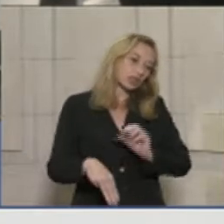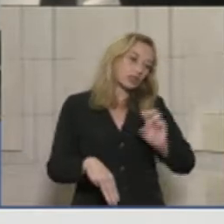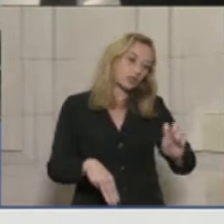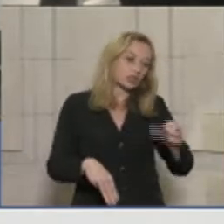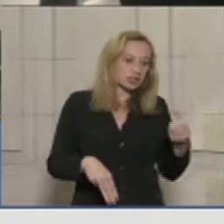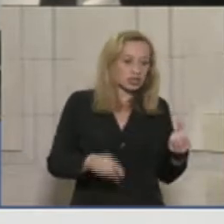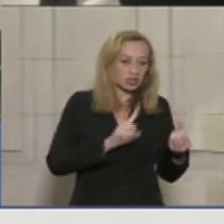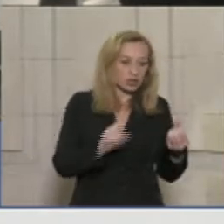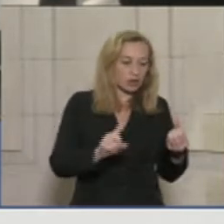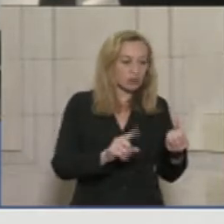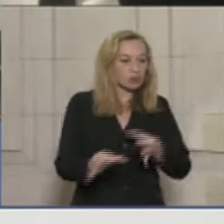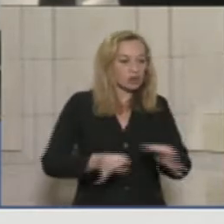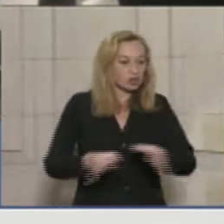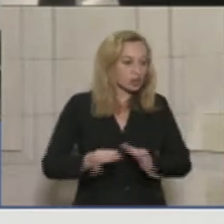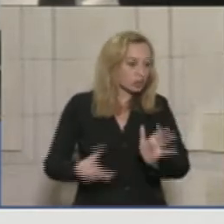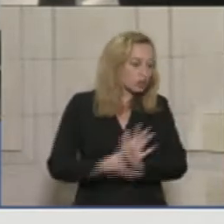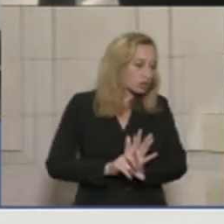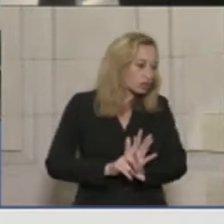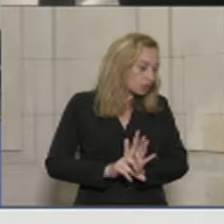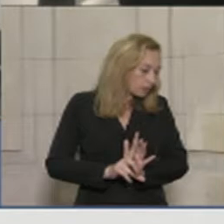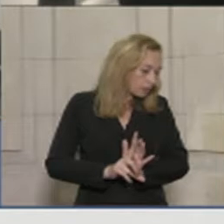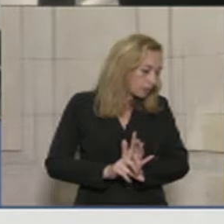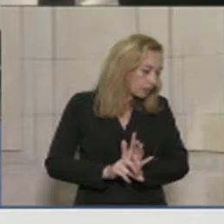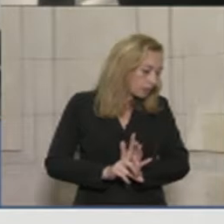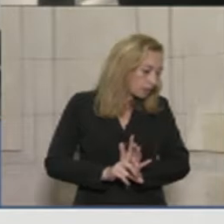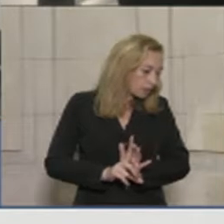não. Projeto de lei